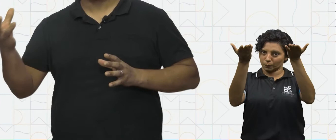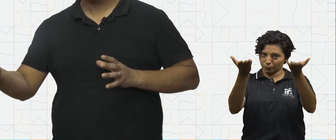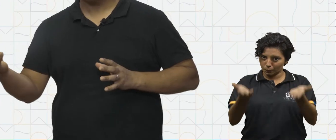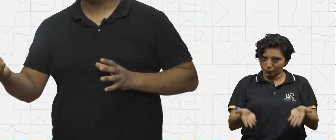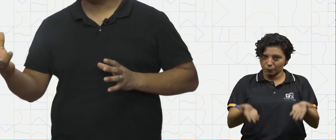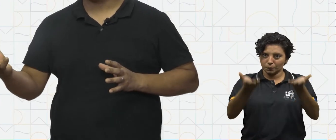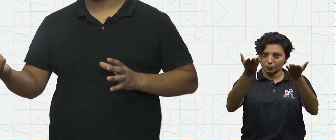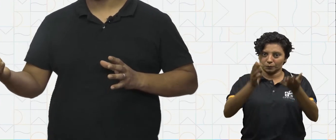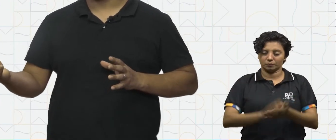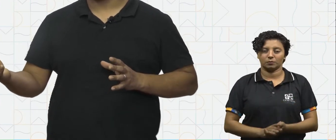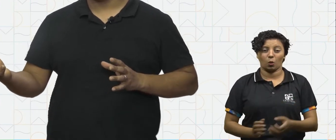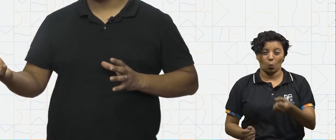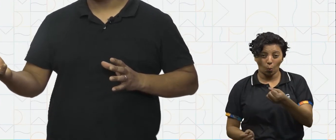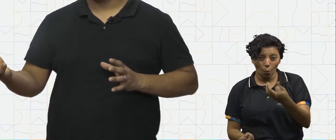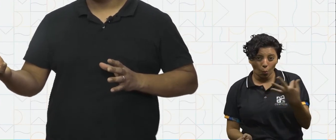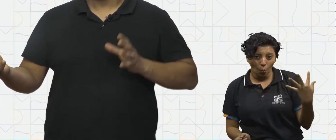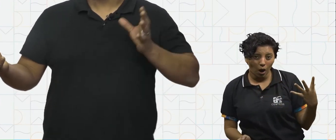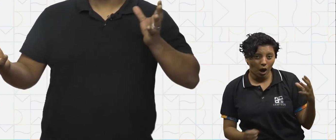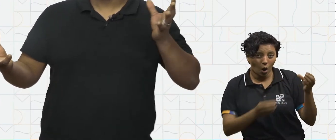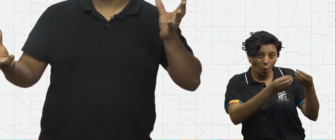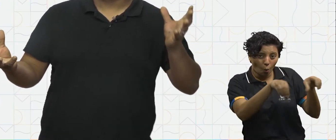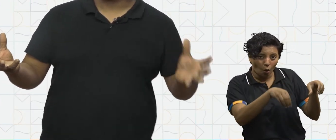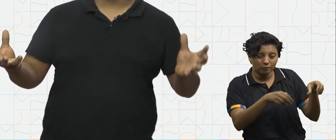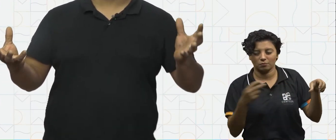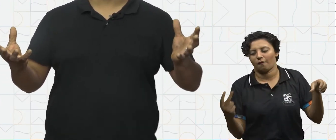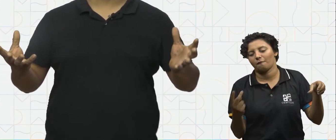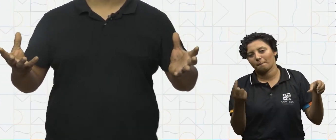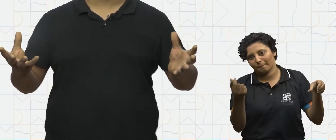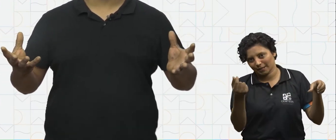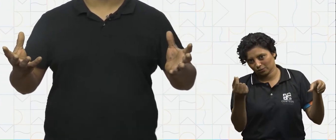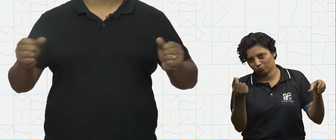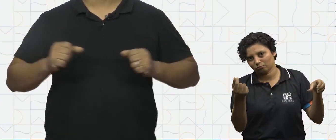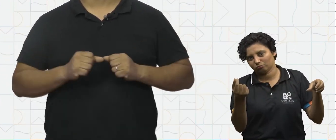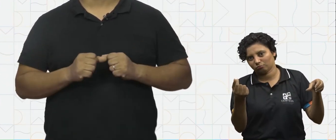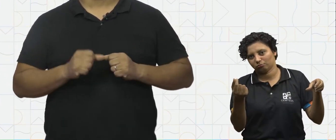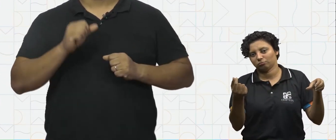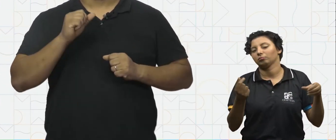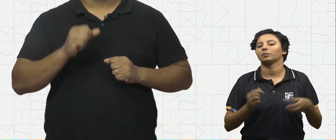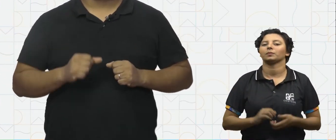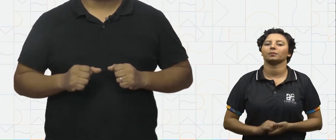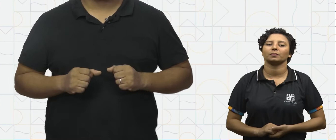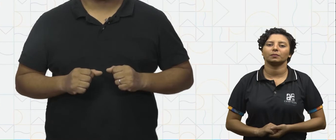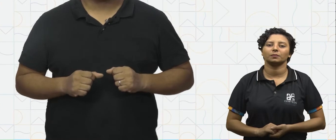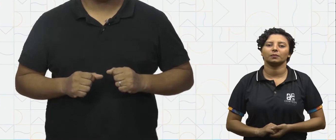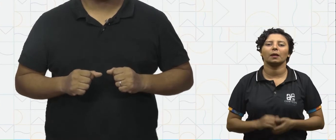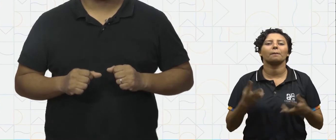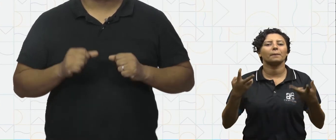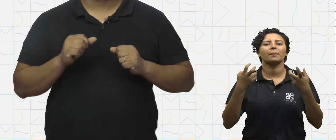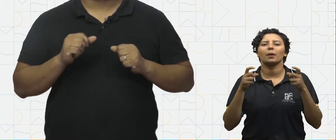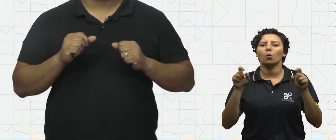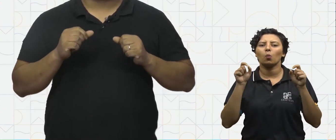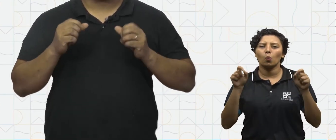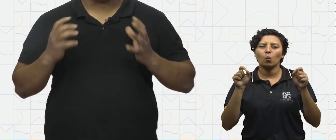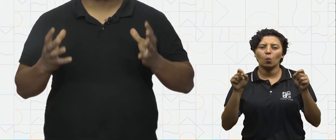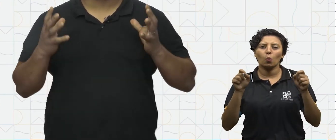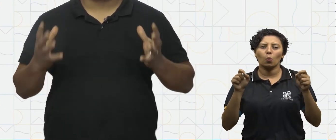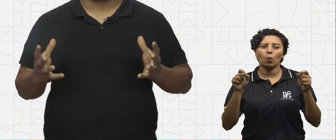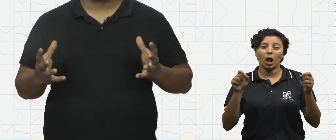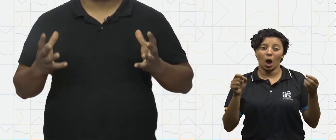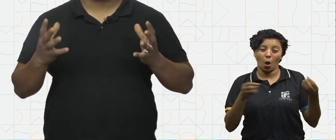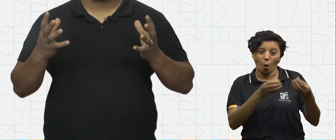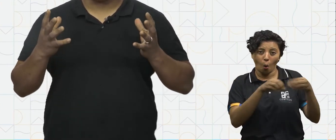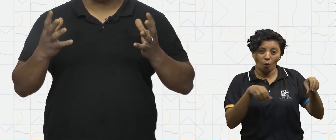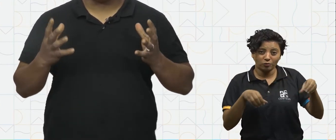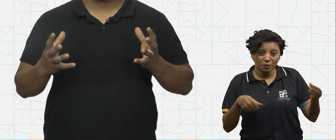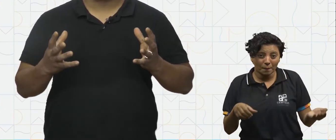a quantidade de ovos e o valor de cada cartela. Podemos perceber que quanto mais